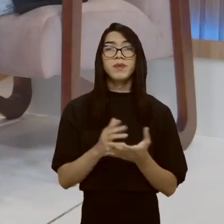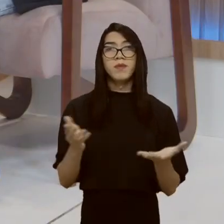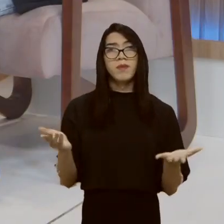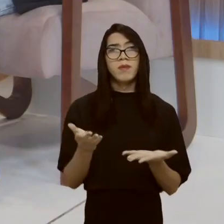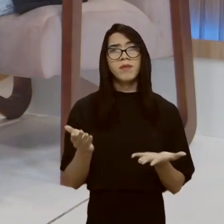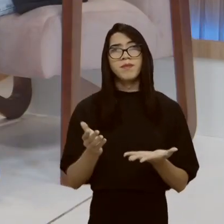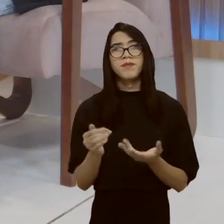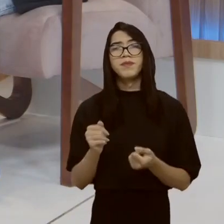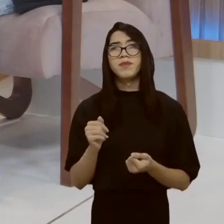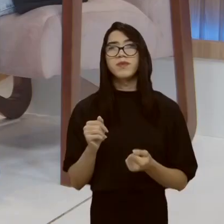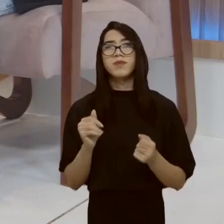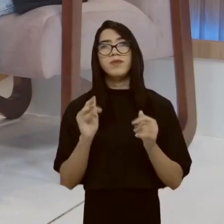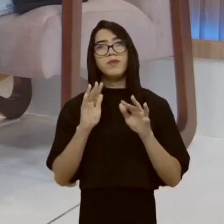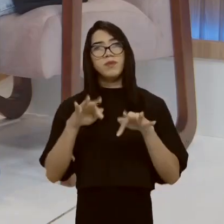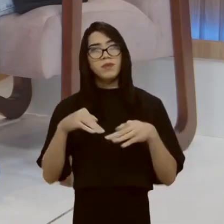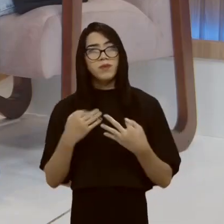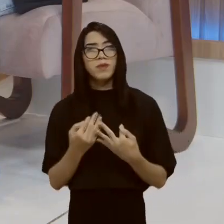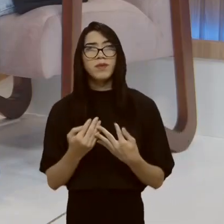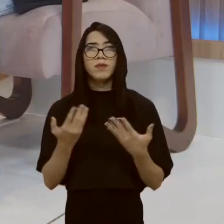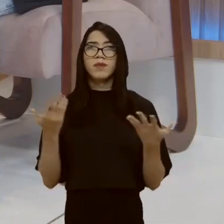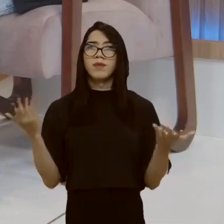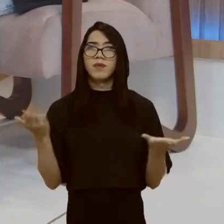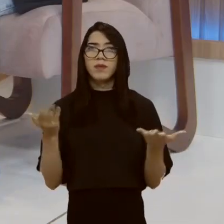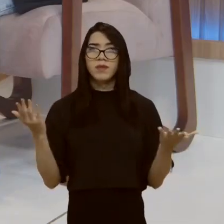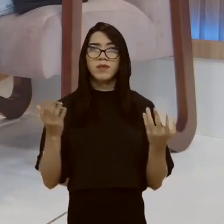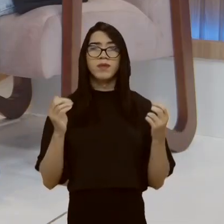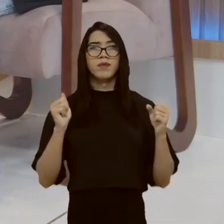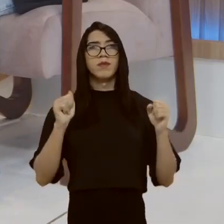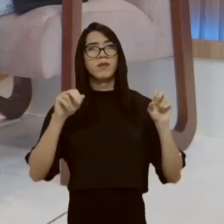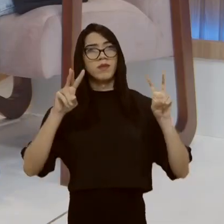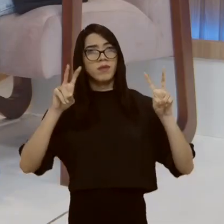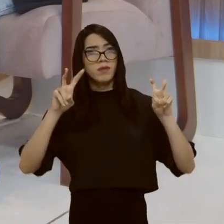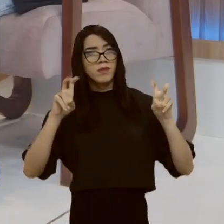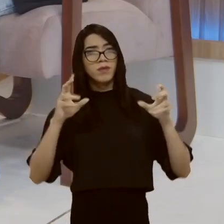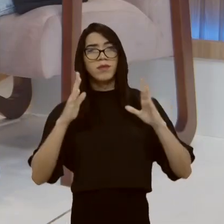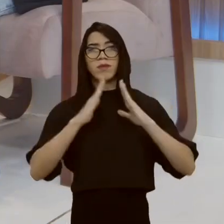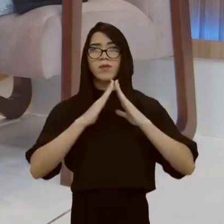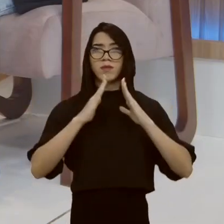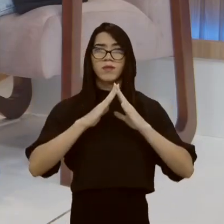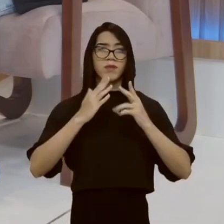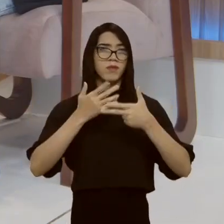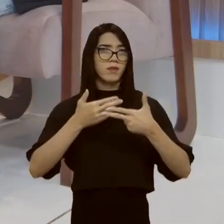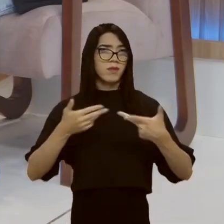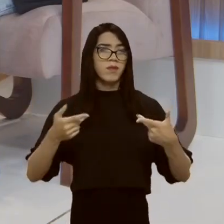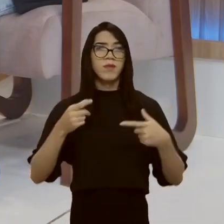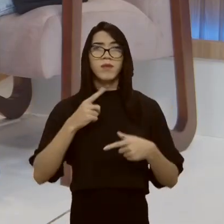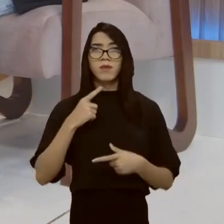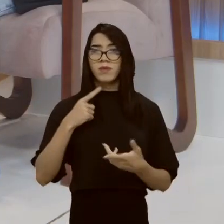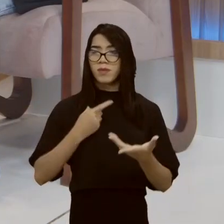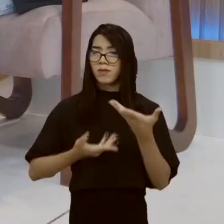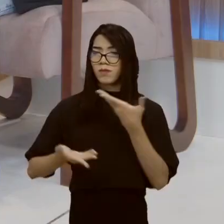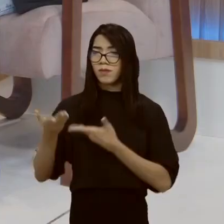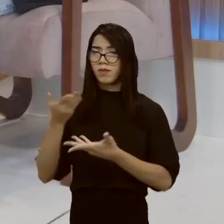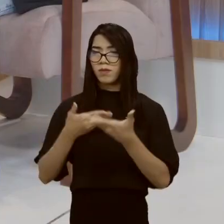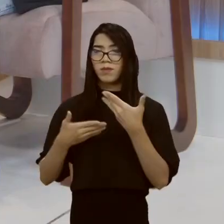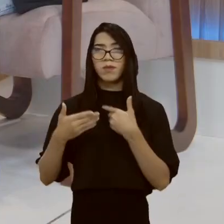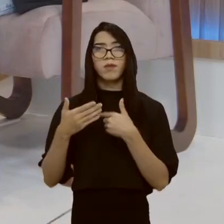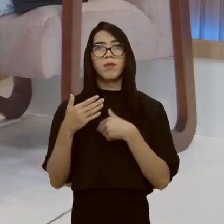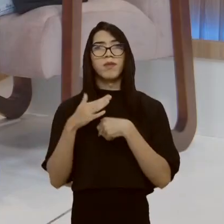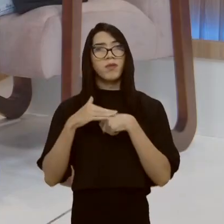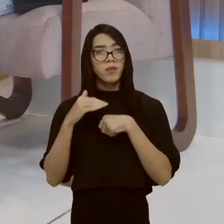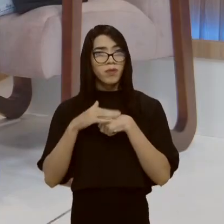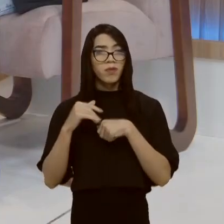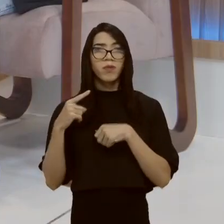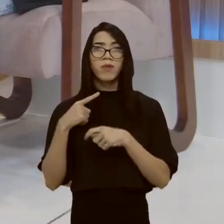fala de família, de casa, a gente pensa em laços afetivos e laços que a gente